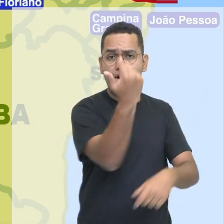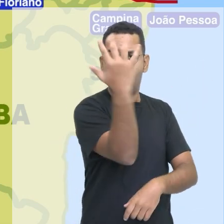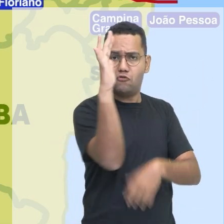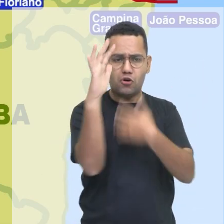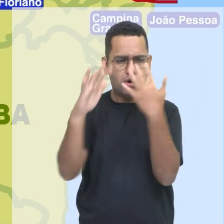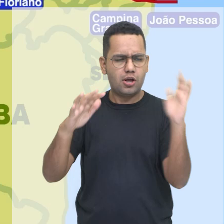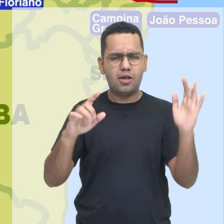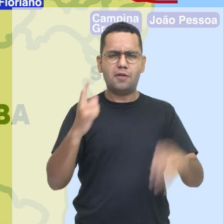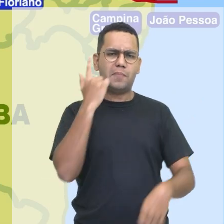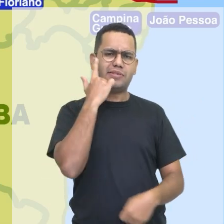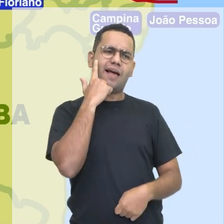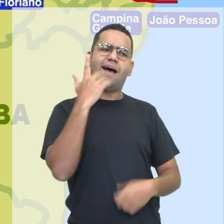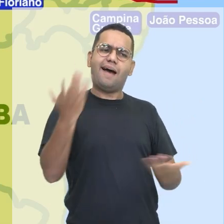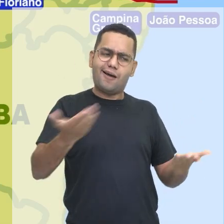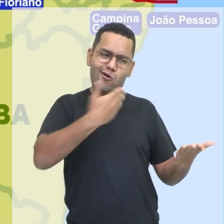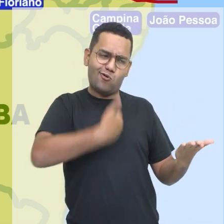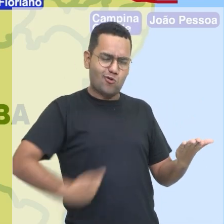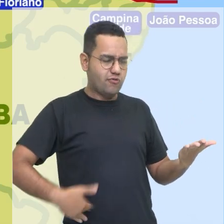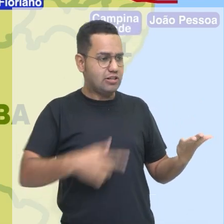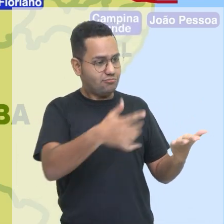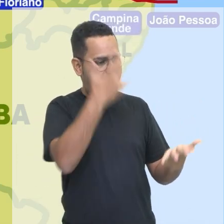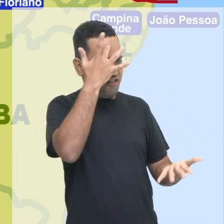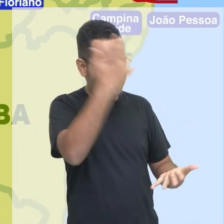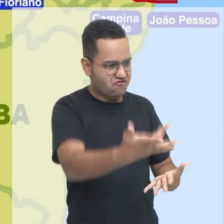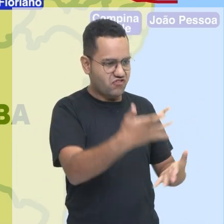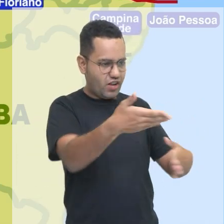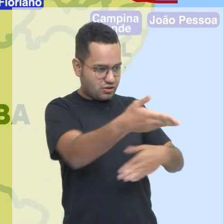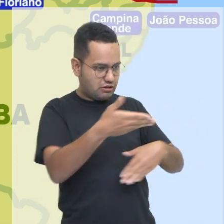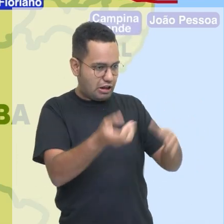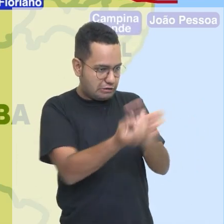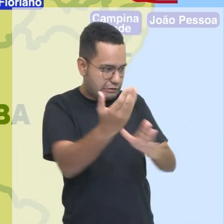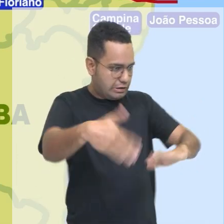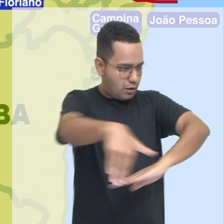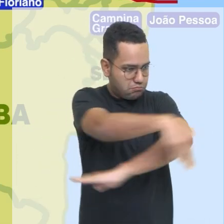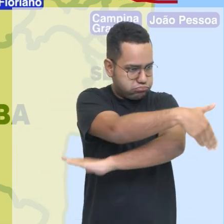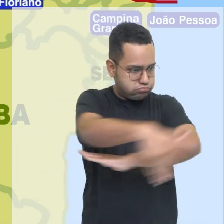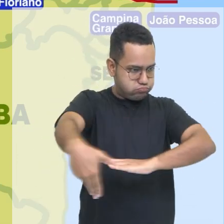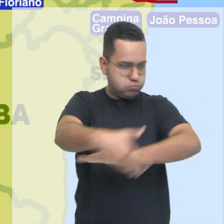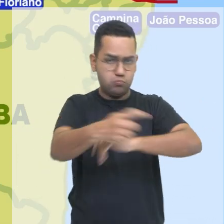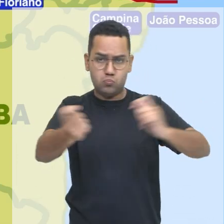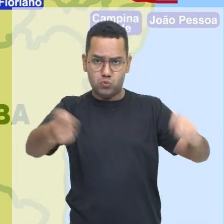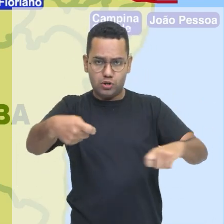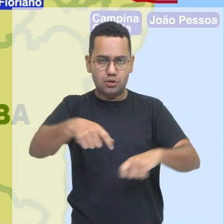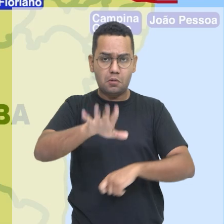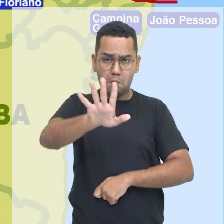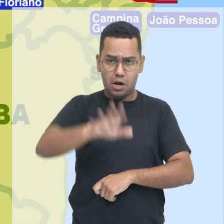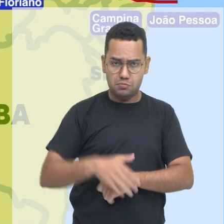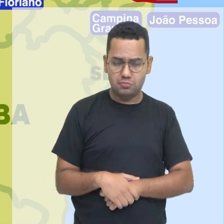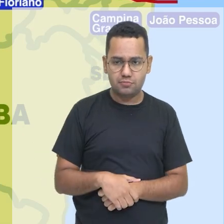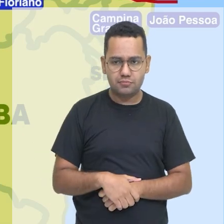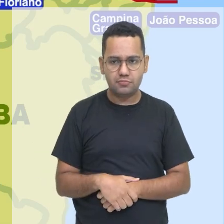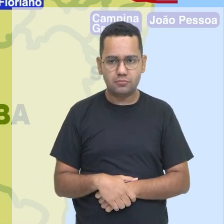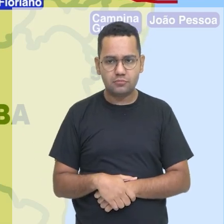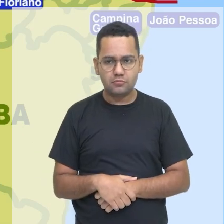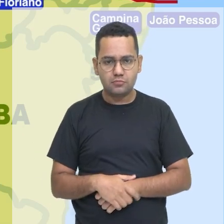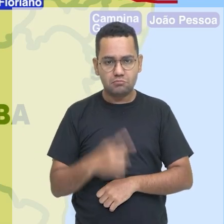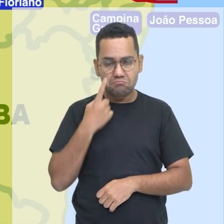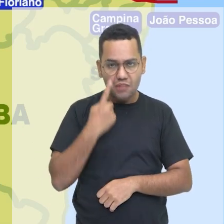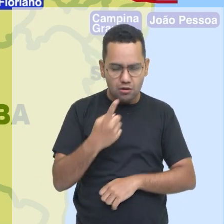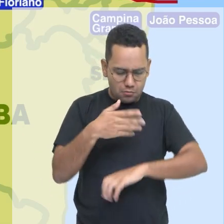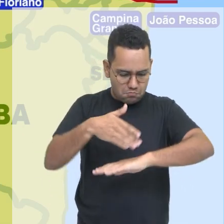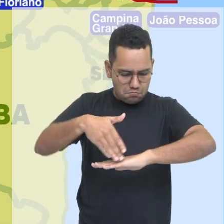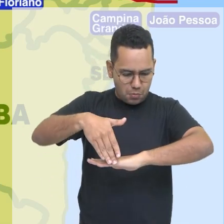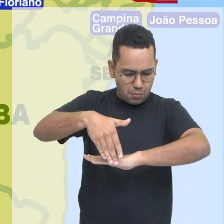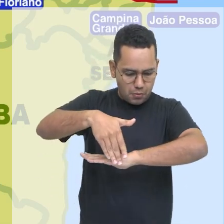seria fácil dar cabo a uma estrada que basicamente cortava a região, mas quando a estrada começou a ser